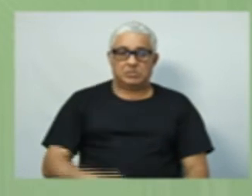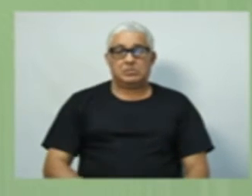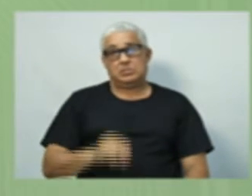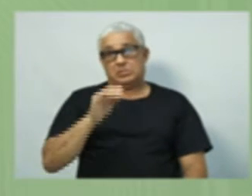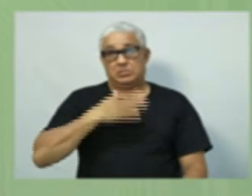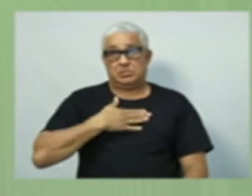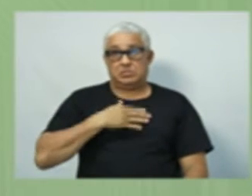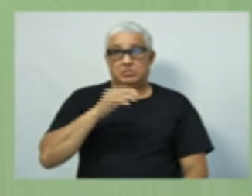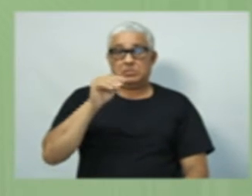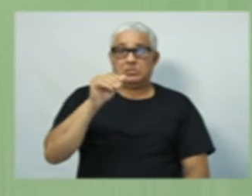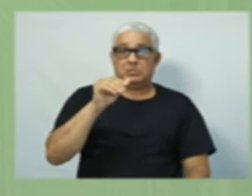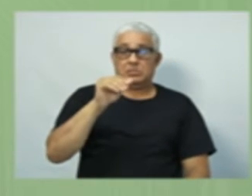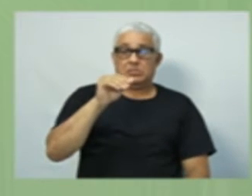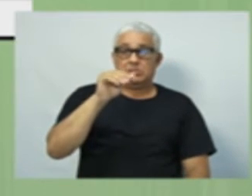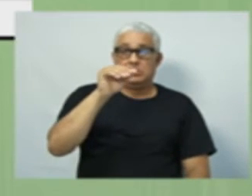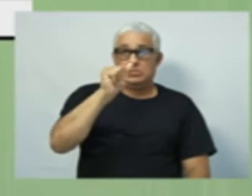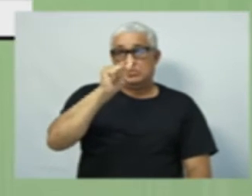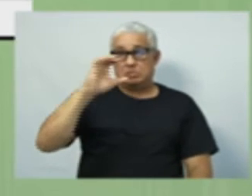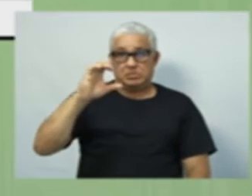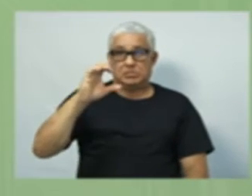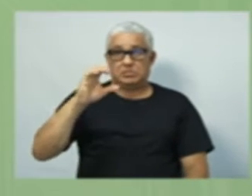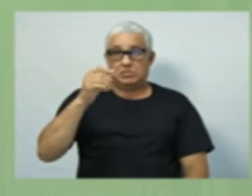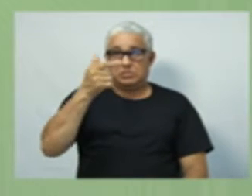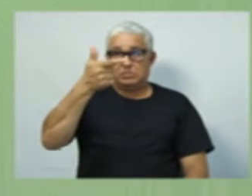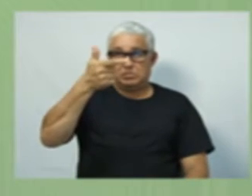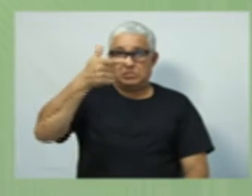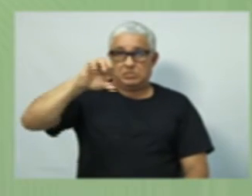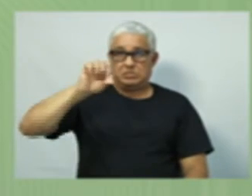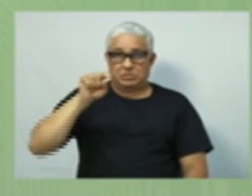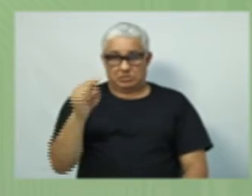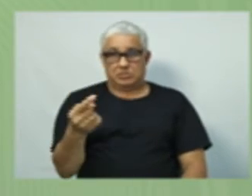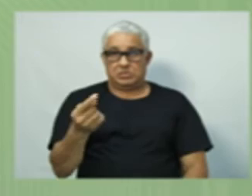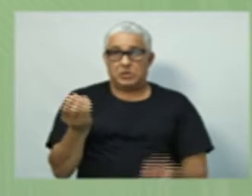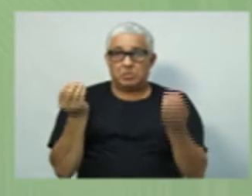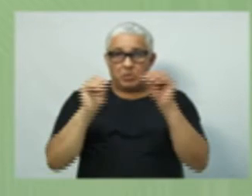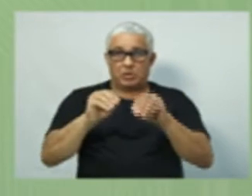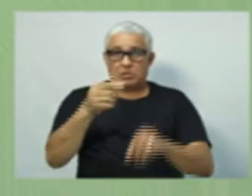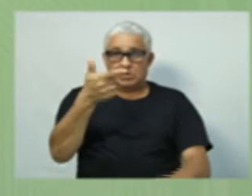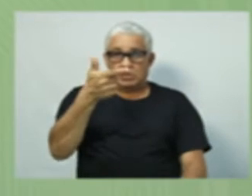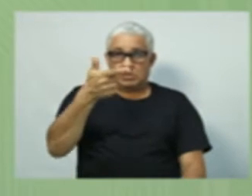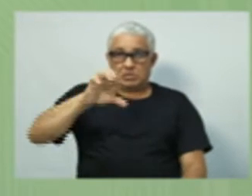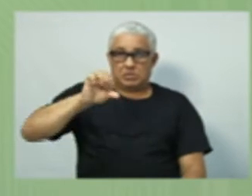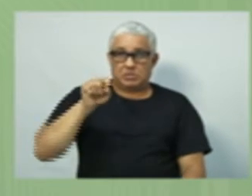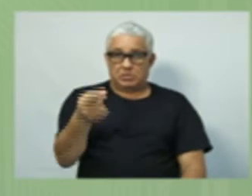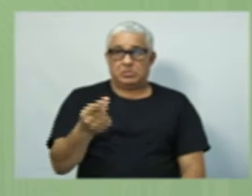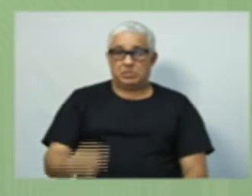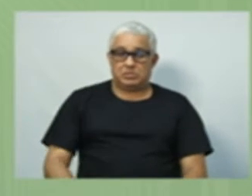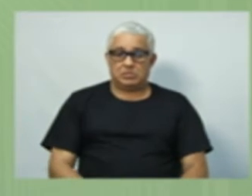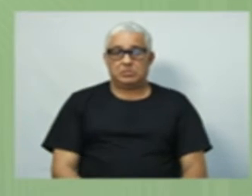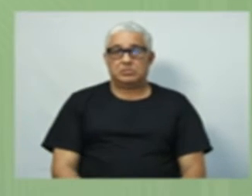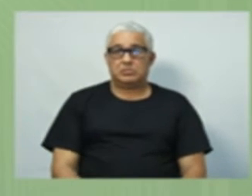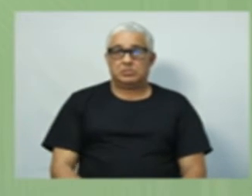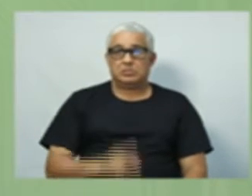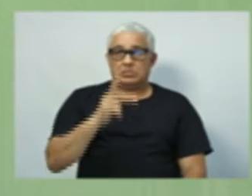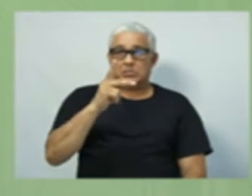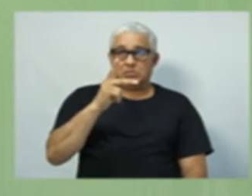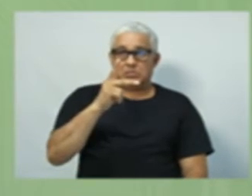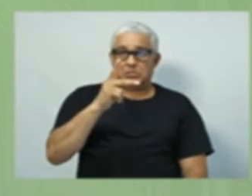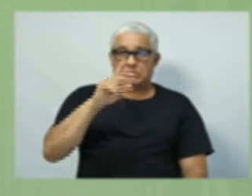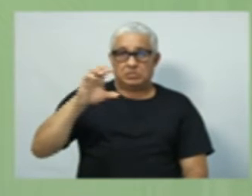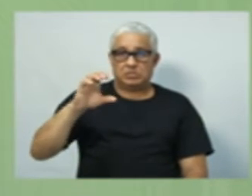ali a 29 mil motivos circulante 29.000 coloca aqui 29 mil aqui o seu passivo circulante olha